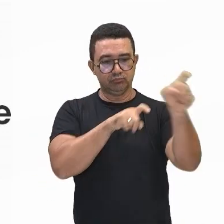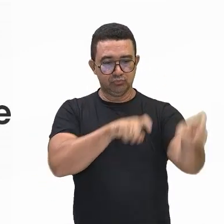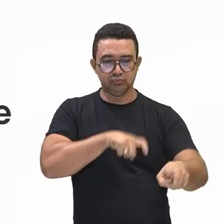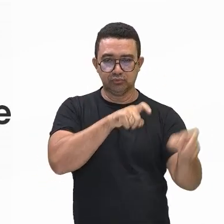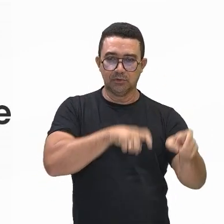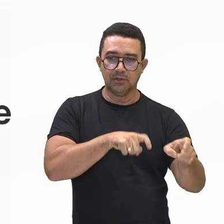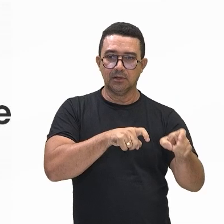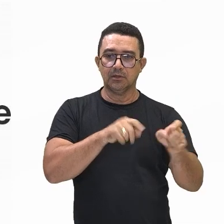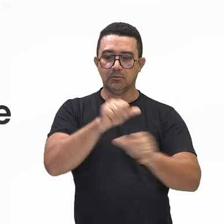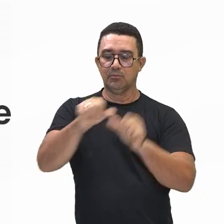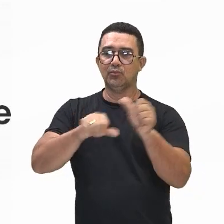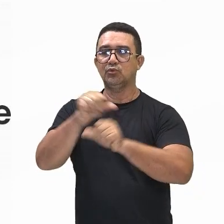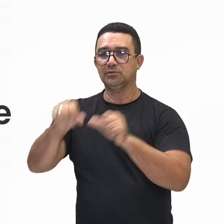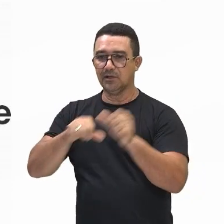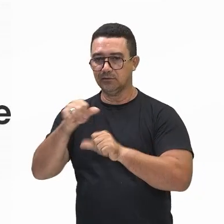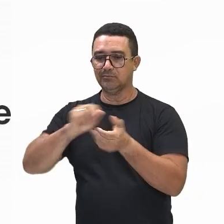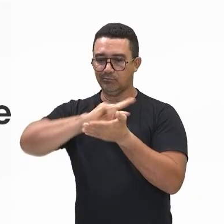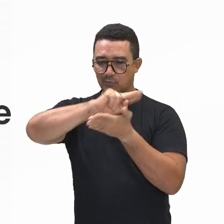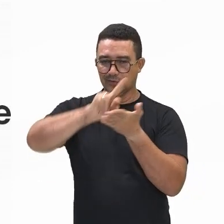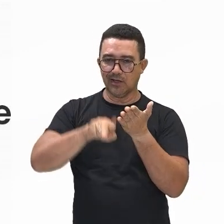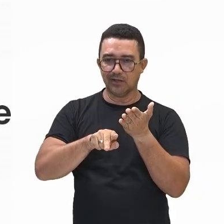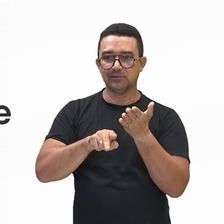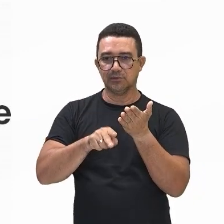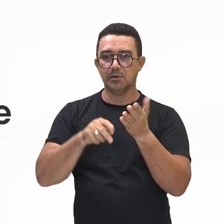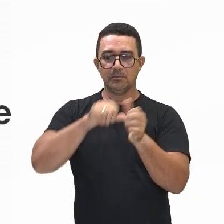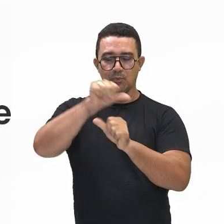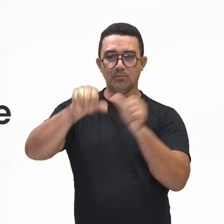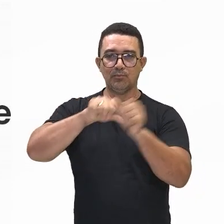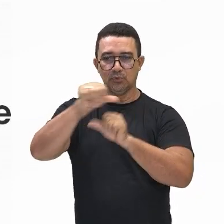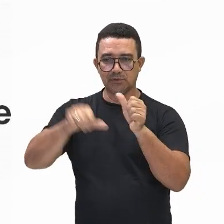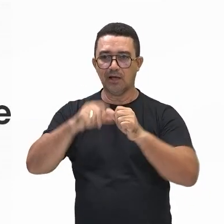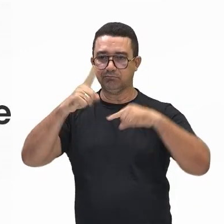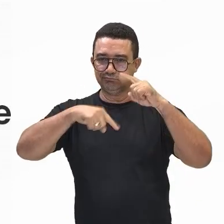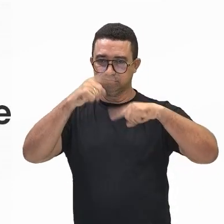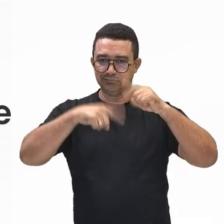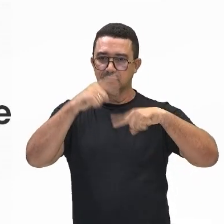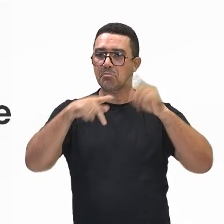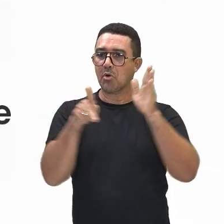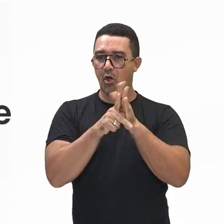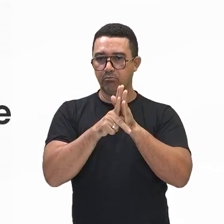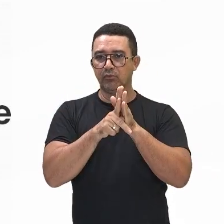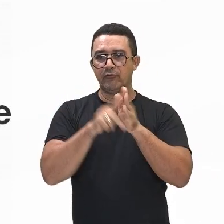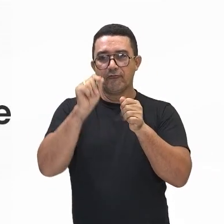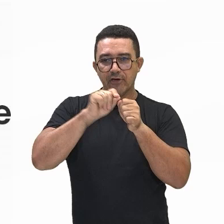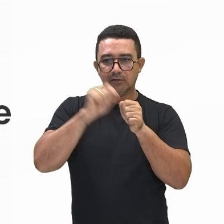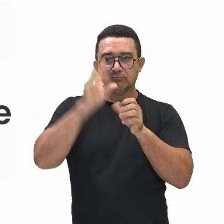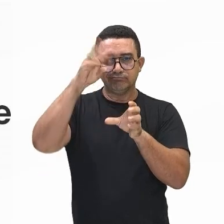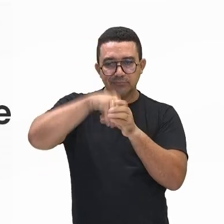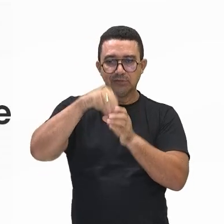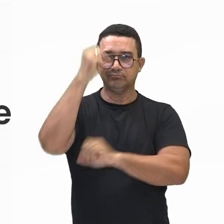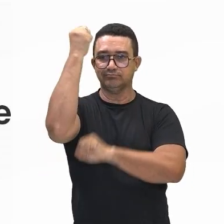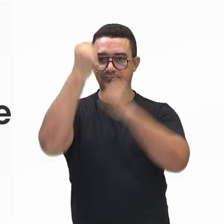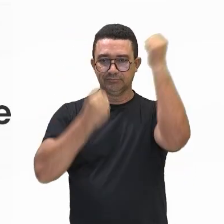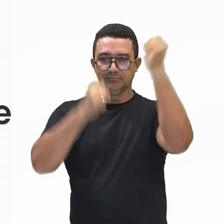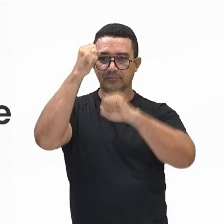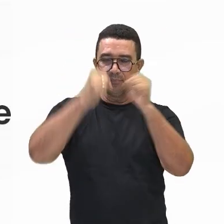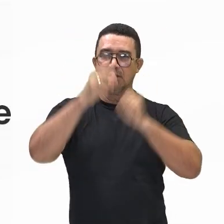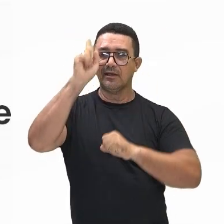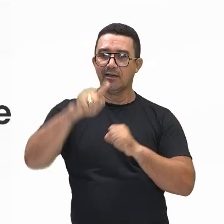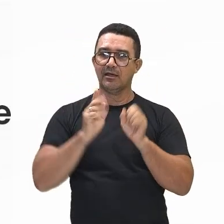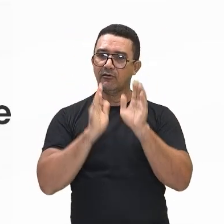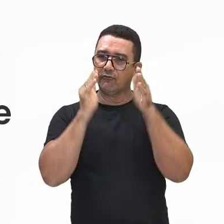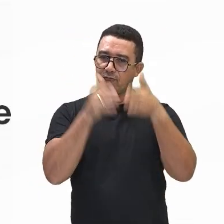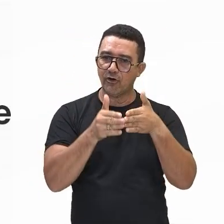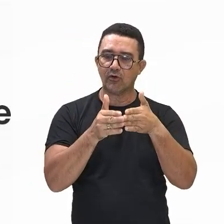quê? Processados, está tendo ali a modificação. E geralmente vai ser para o quê? Para o consumo de nós seres humanos e também para